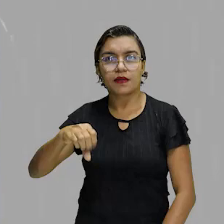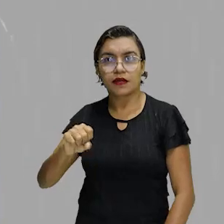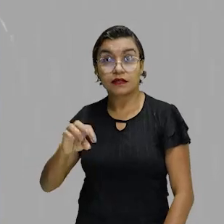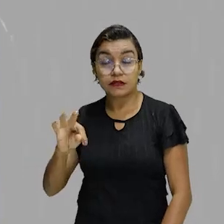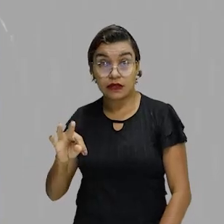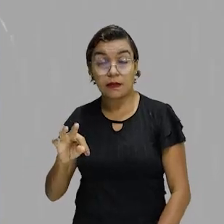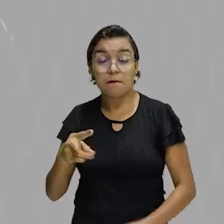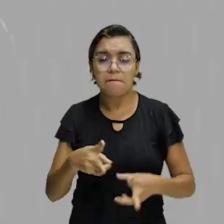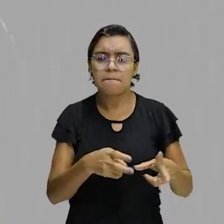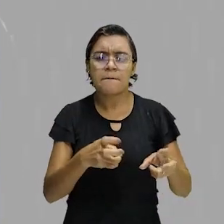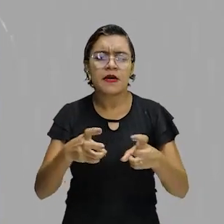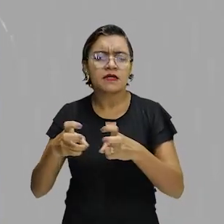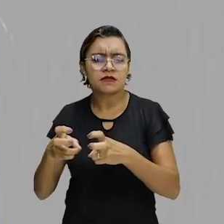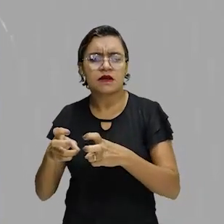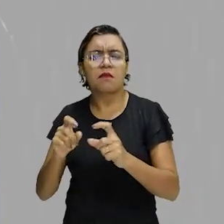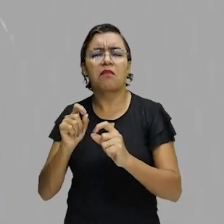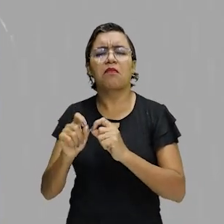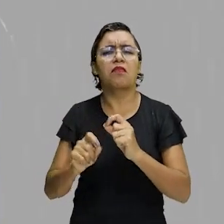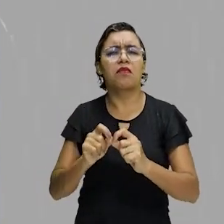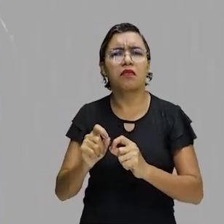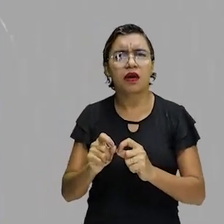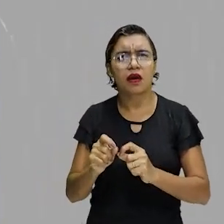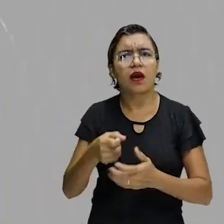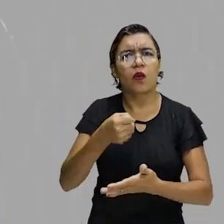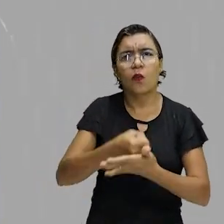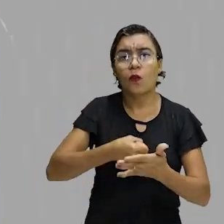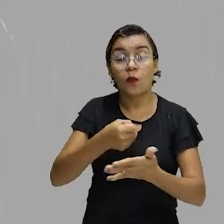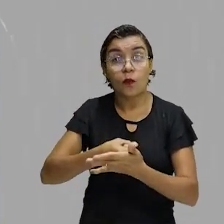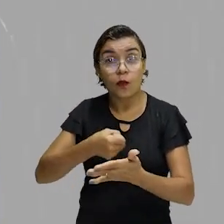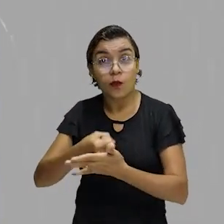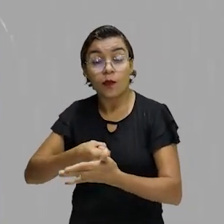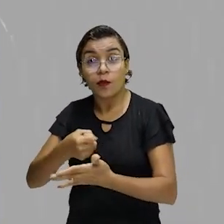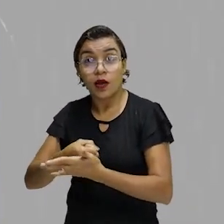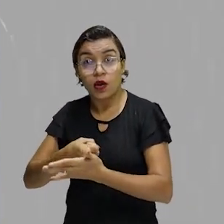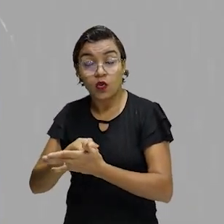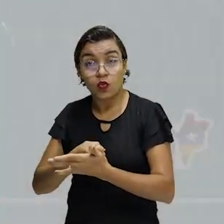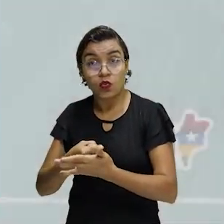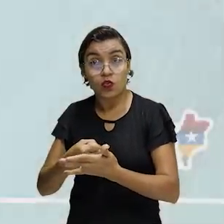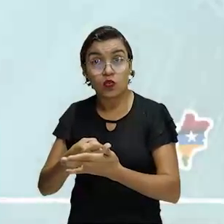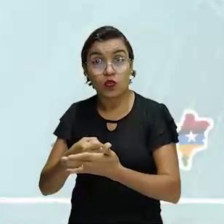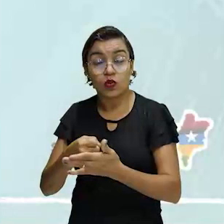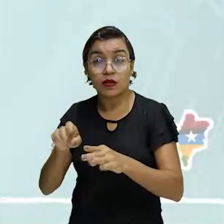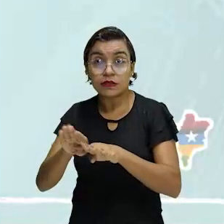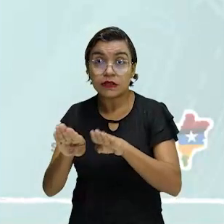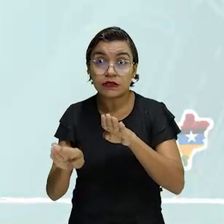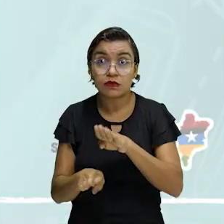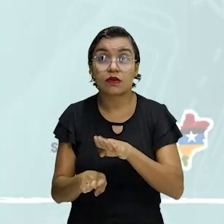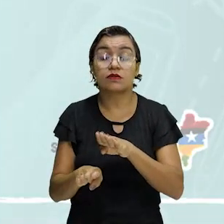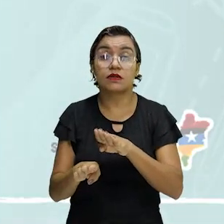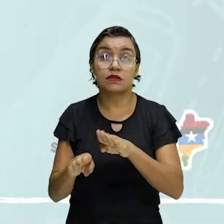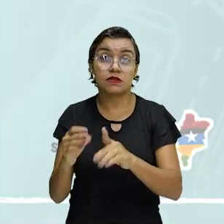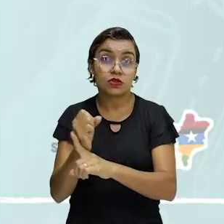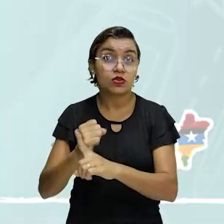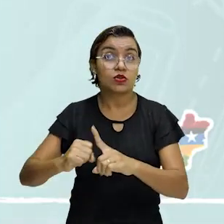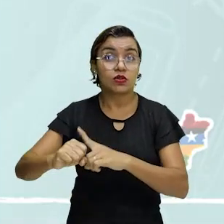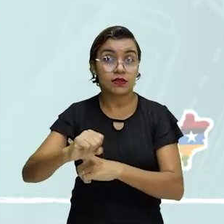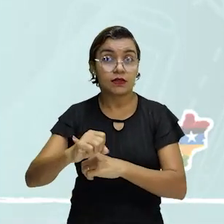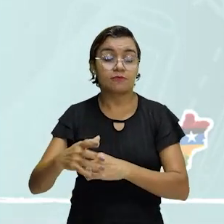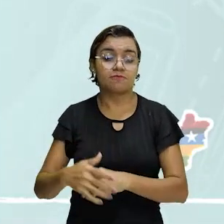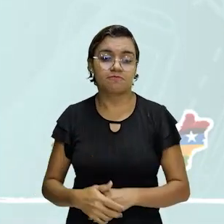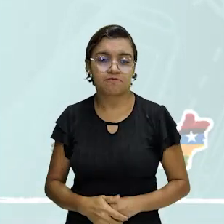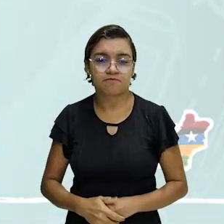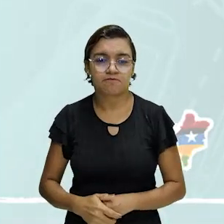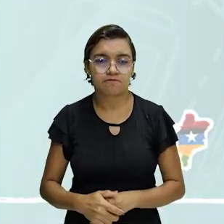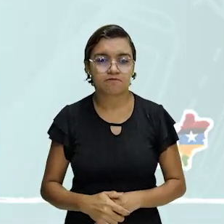nessa desigualdade fundiária a luta contra a desigualdade social. E agora a gente vai dar uma priorizada para os